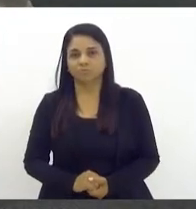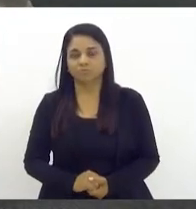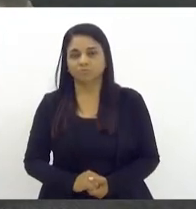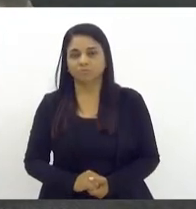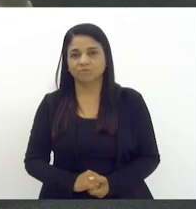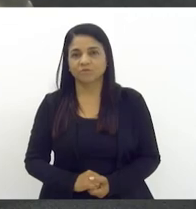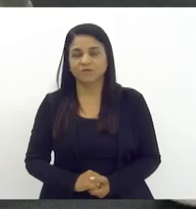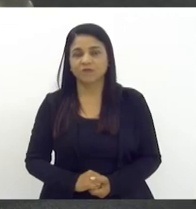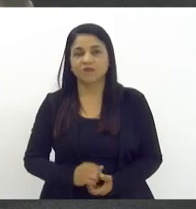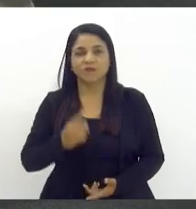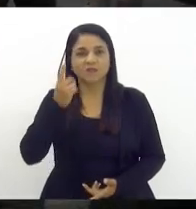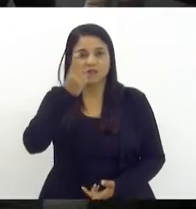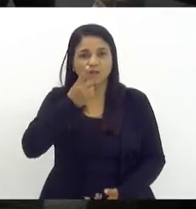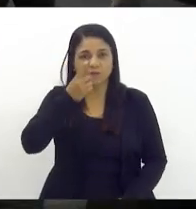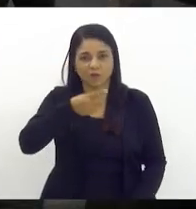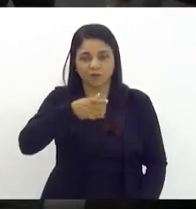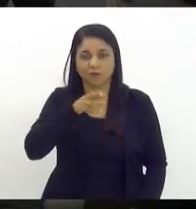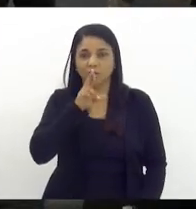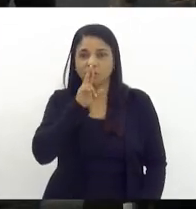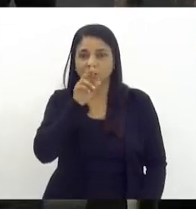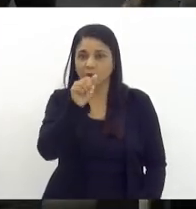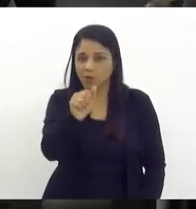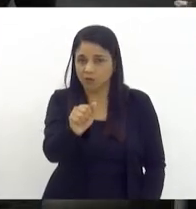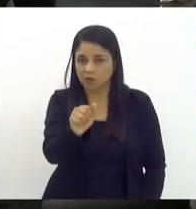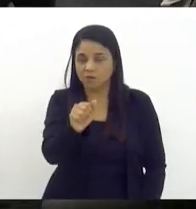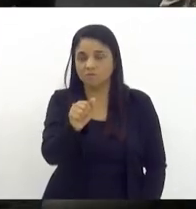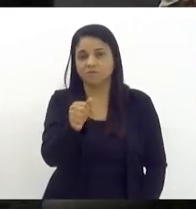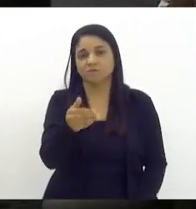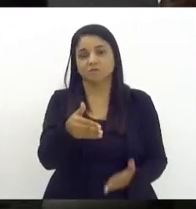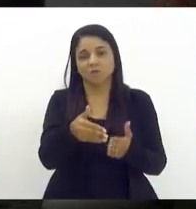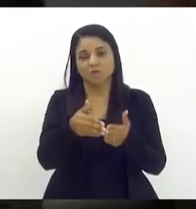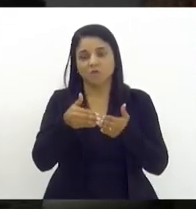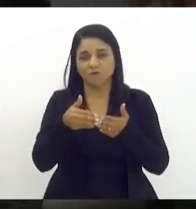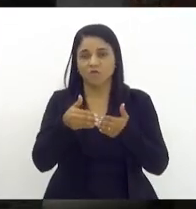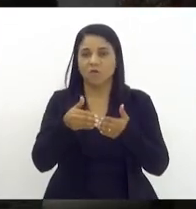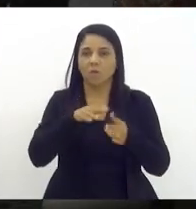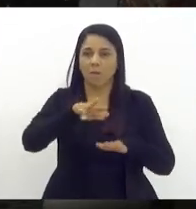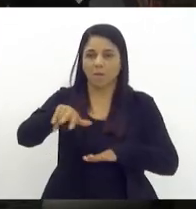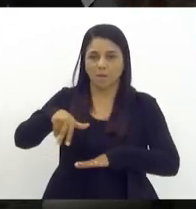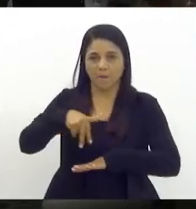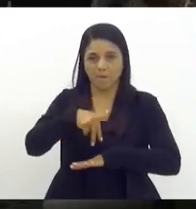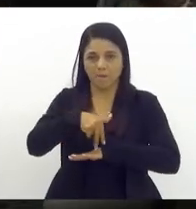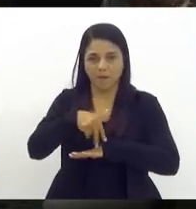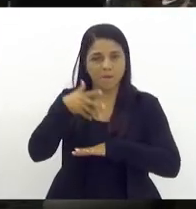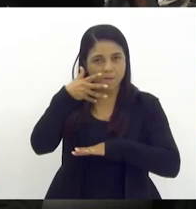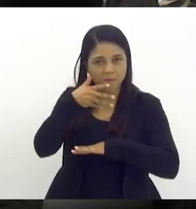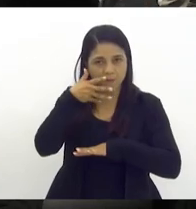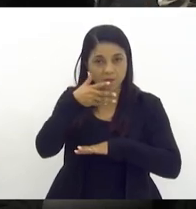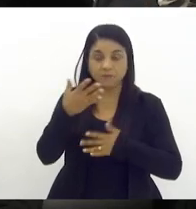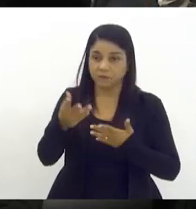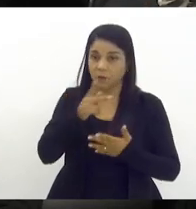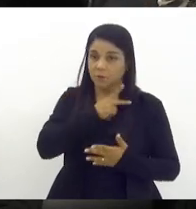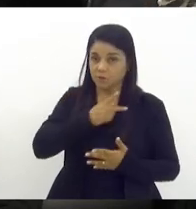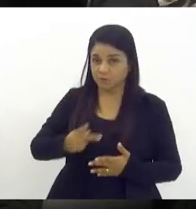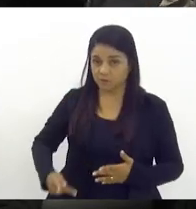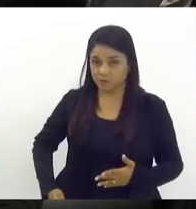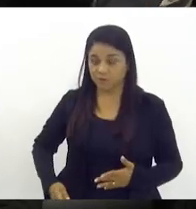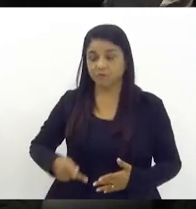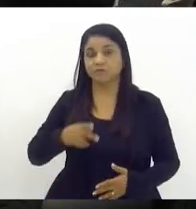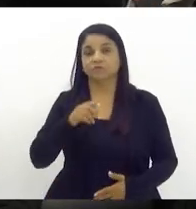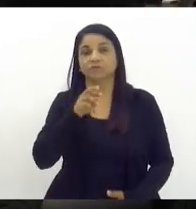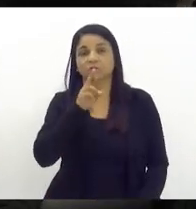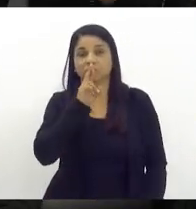Deputado Amorim, por favor, extensão aqui na argumentação do deputado Luiz Paulo. Pois não. Presidente, deputado Amorim,